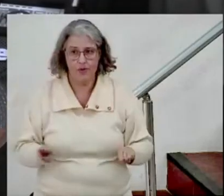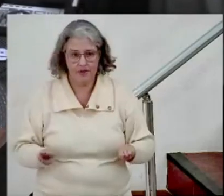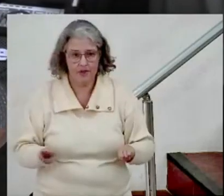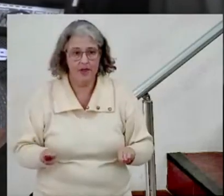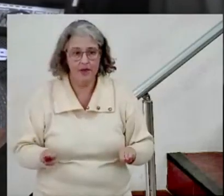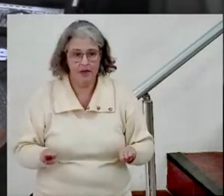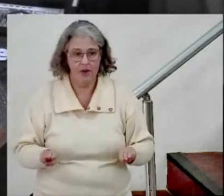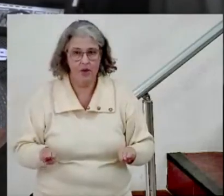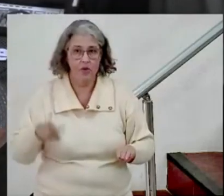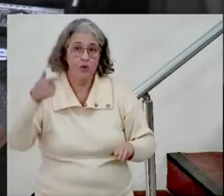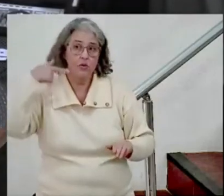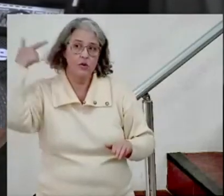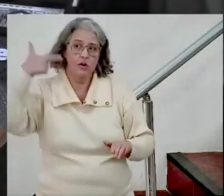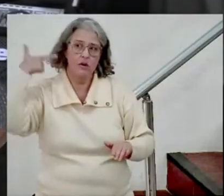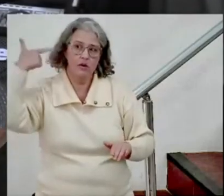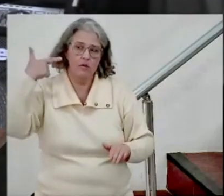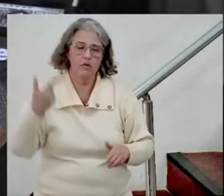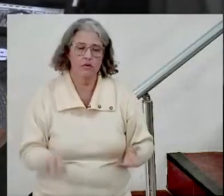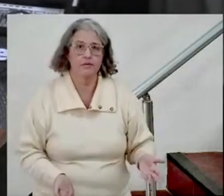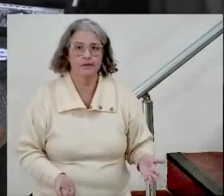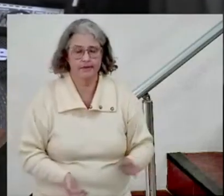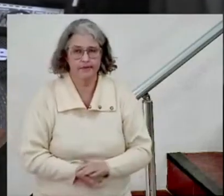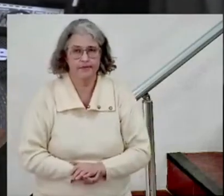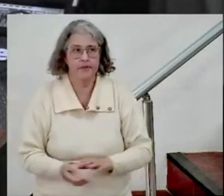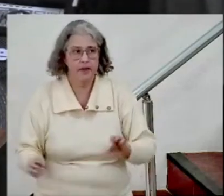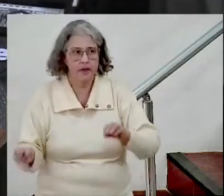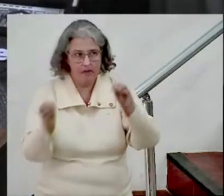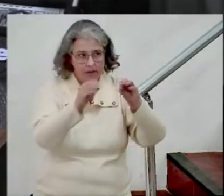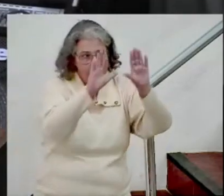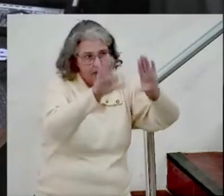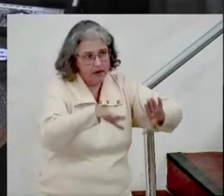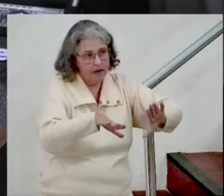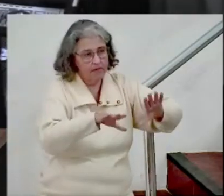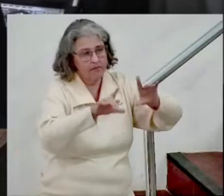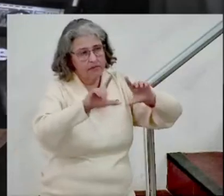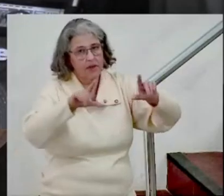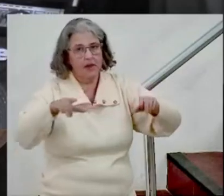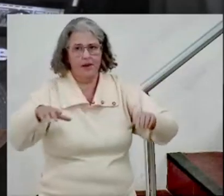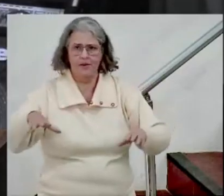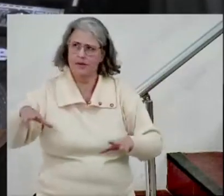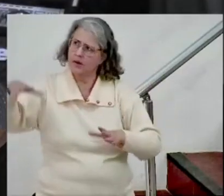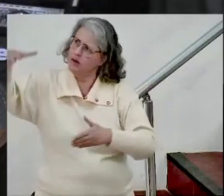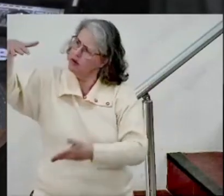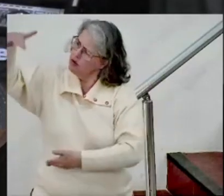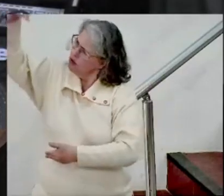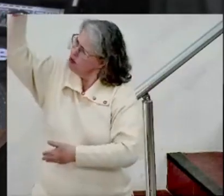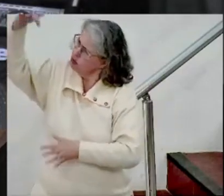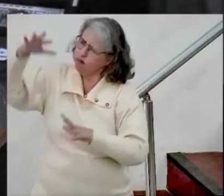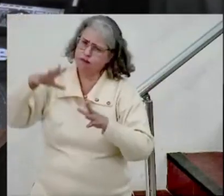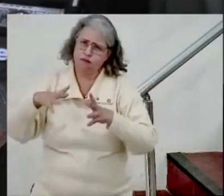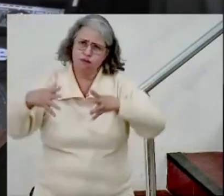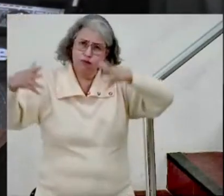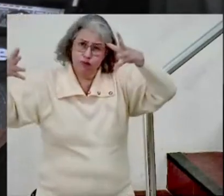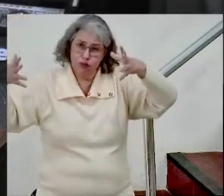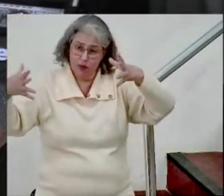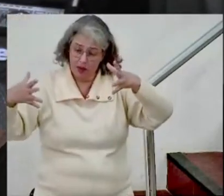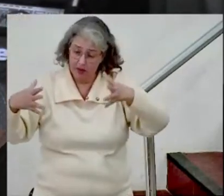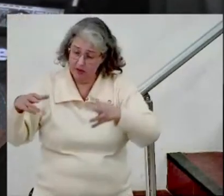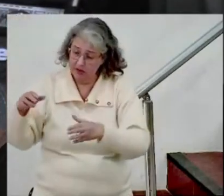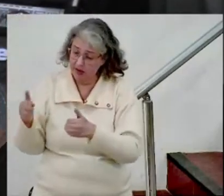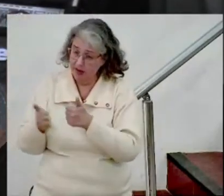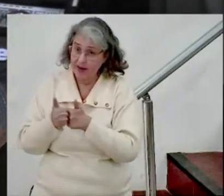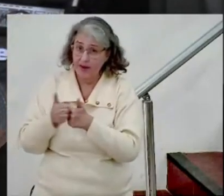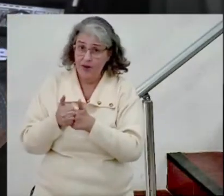de pedra, colocada nas paredes do Palácio do Rei. Estátuas colossais guardavam as entradas do palácio e